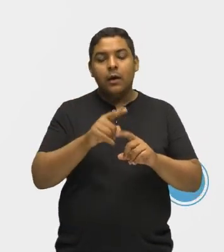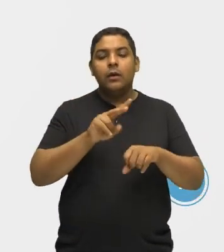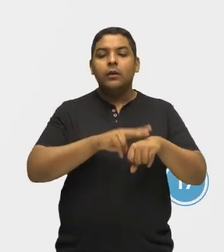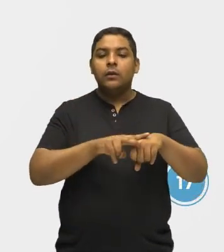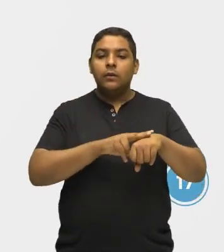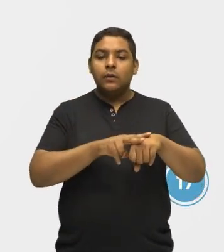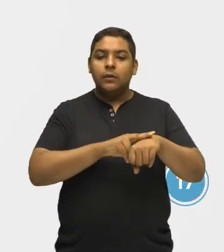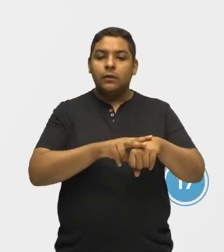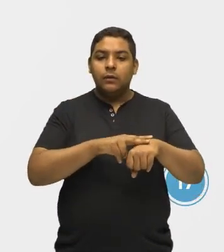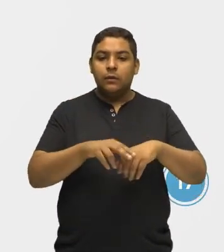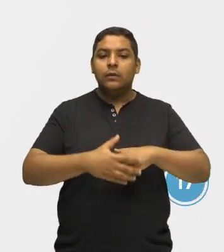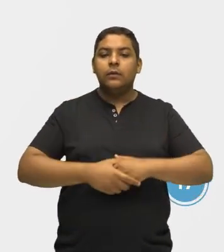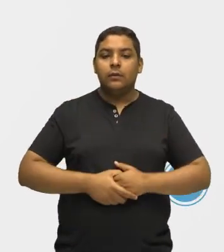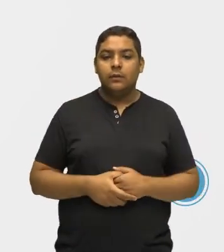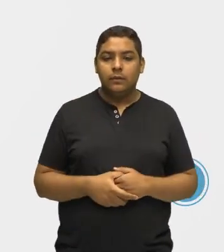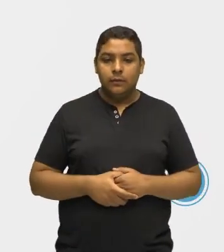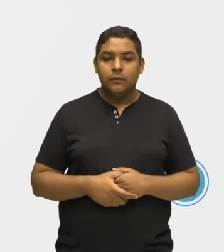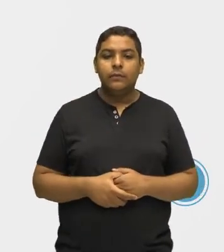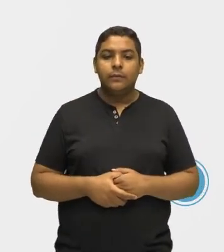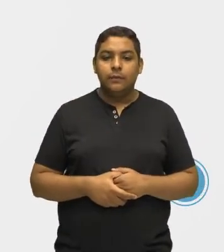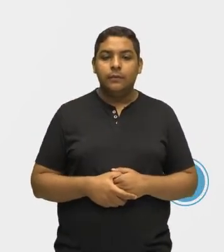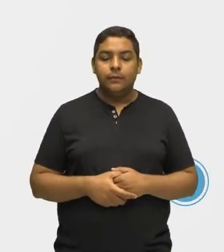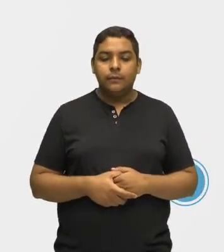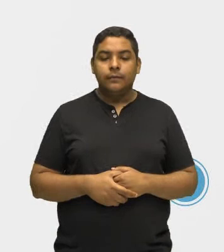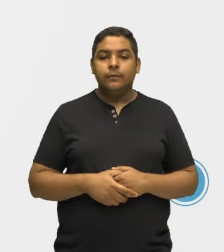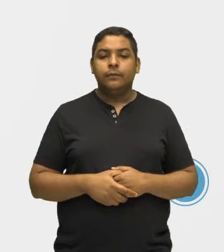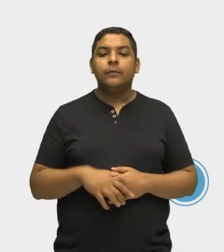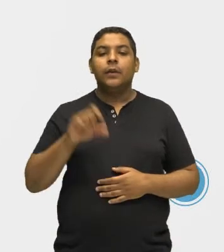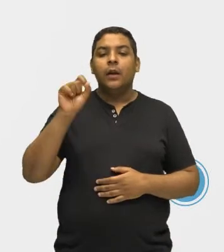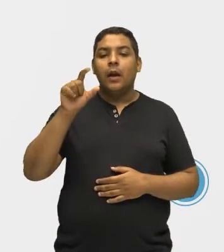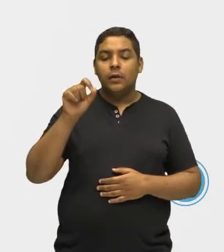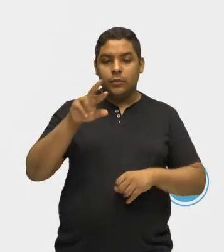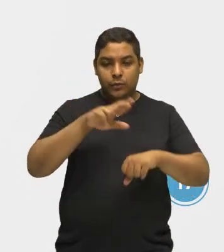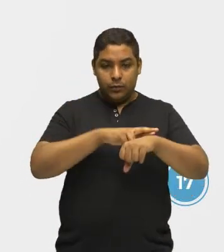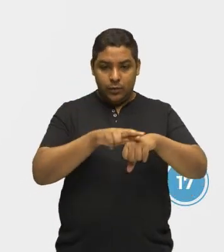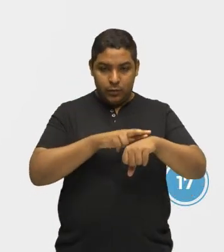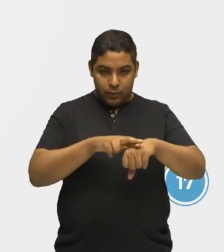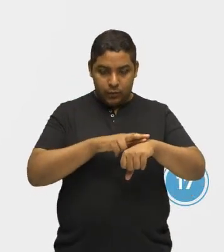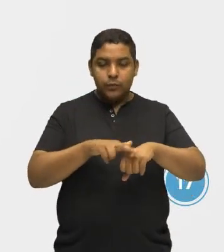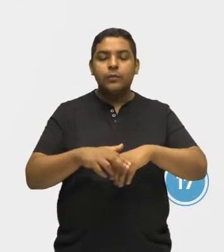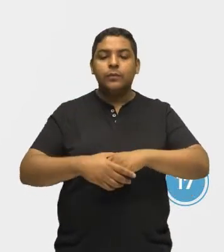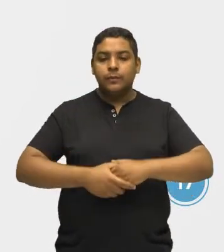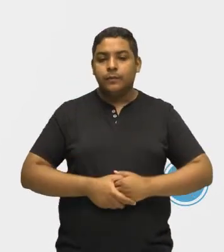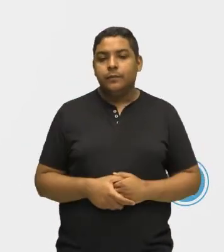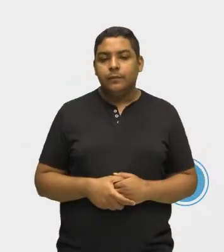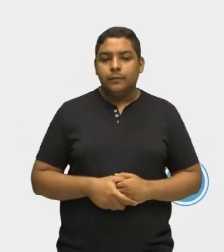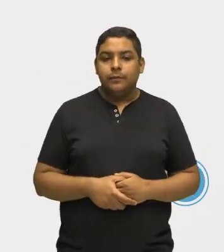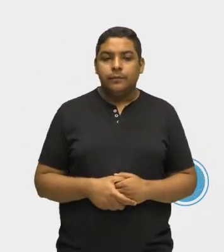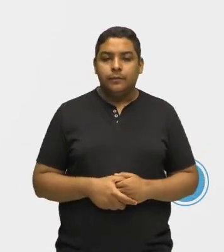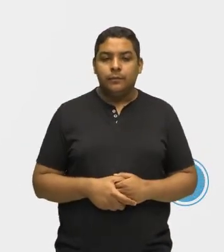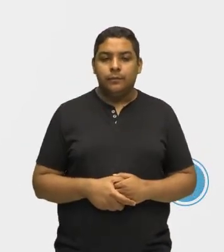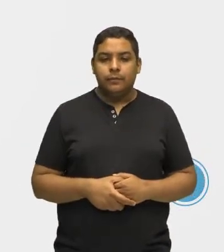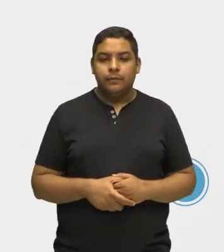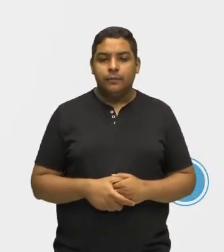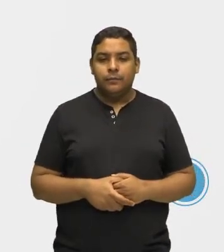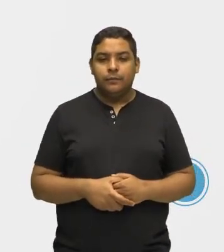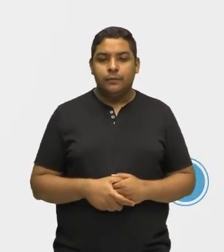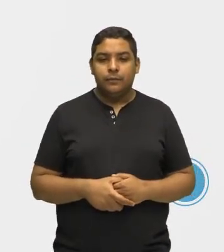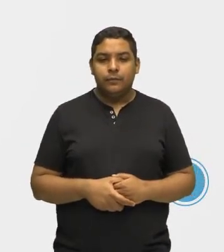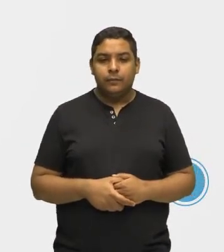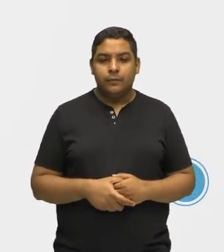o azul com a mistura do azul e o verde, e o azul arroxeado, que é a mistura do azul e o roxo. Então, é a mistura de uma